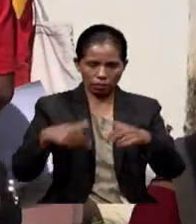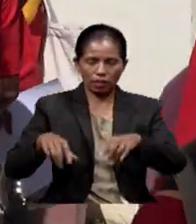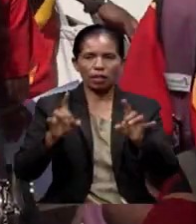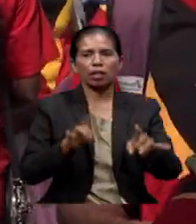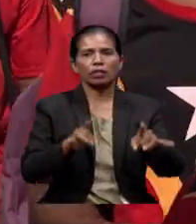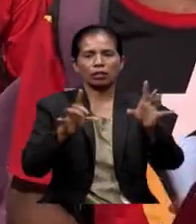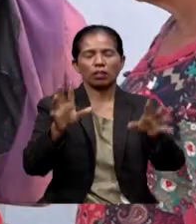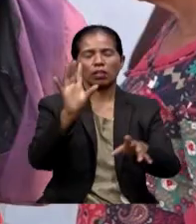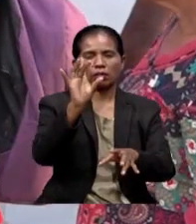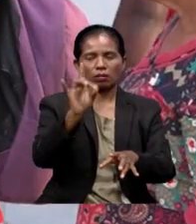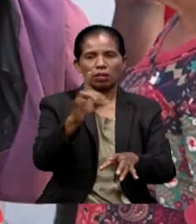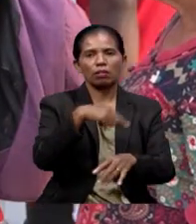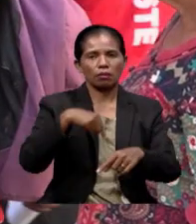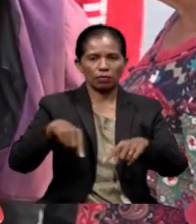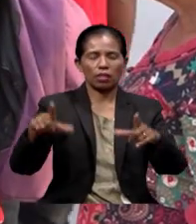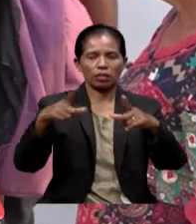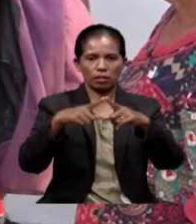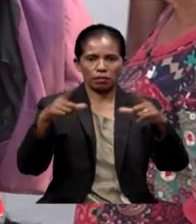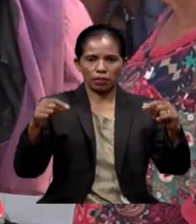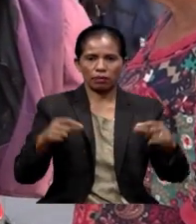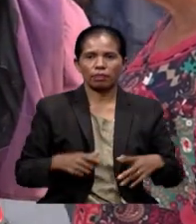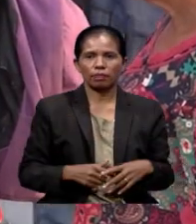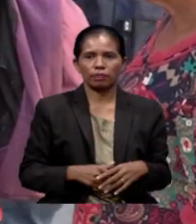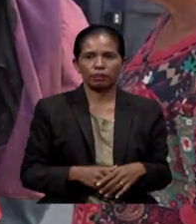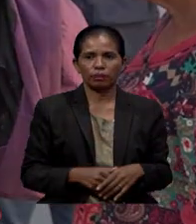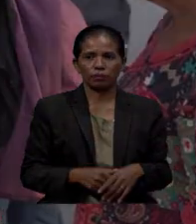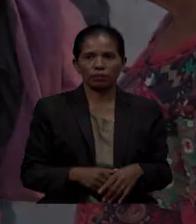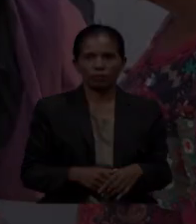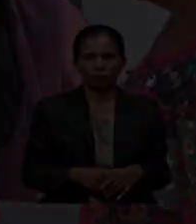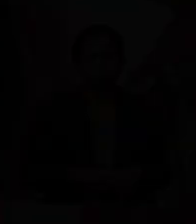no nainwalu ba Japão Leopoldina de Carvalho, David Gonçalves, GMN.